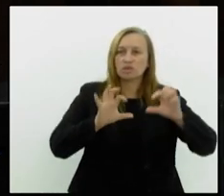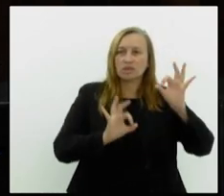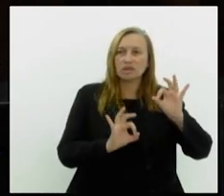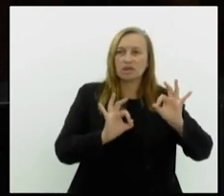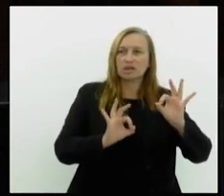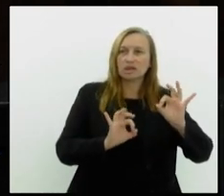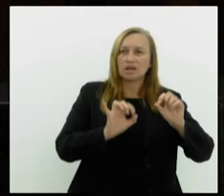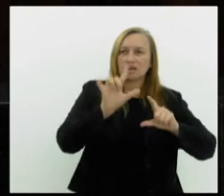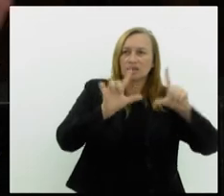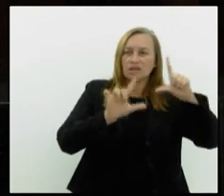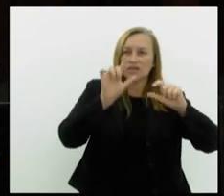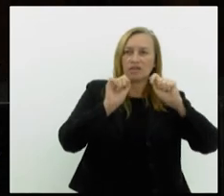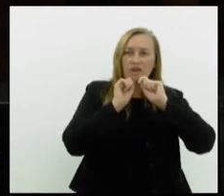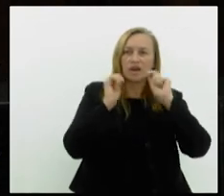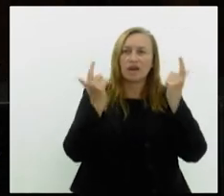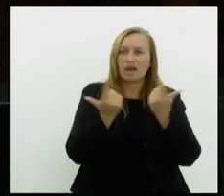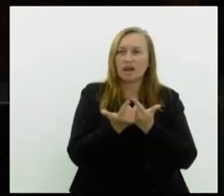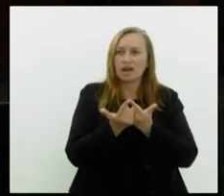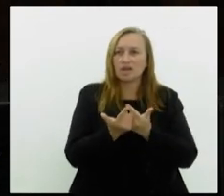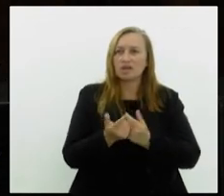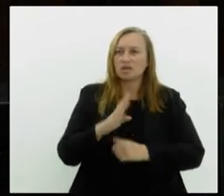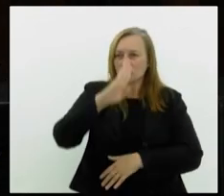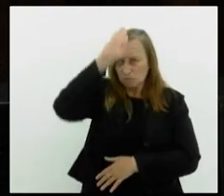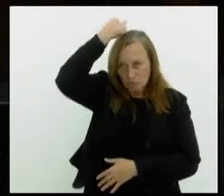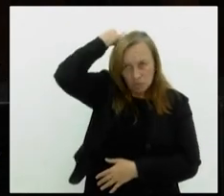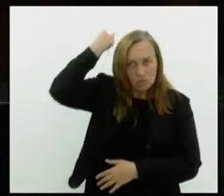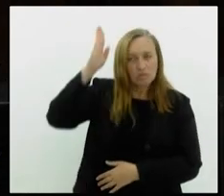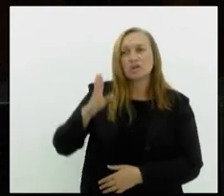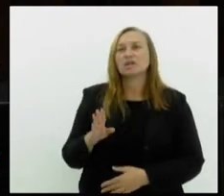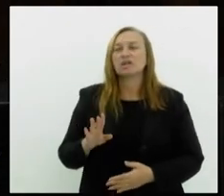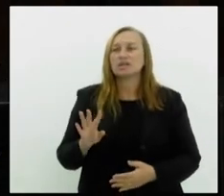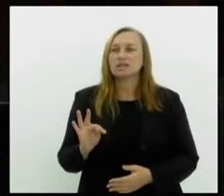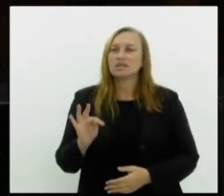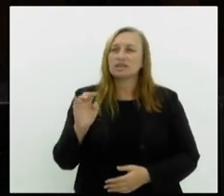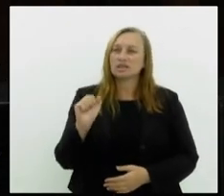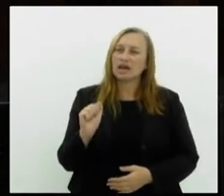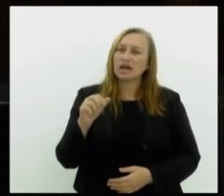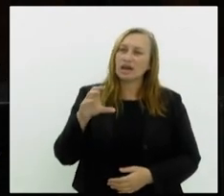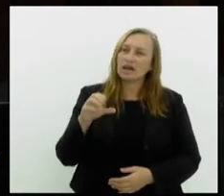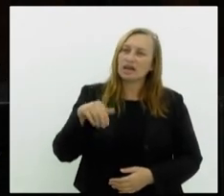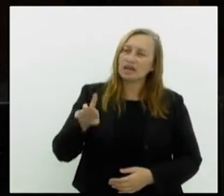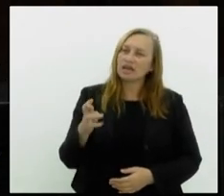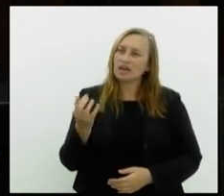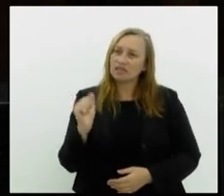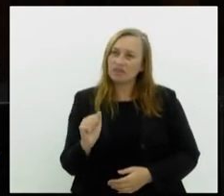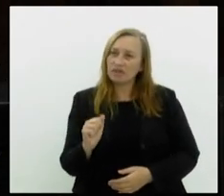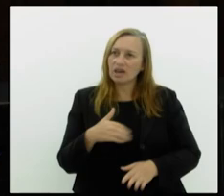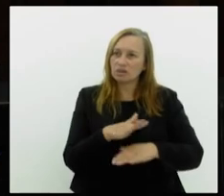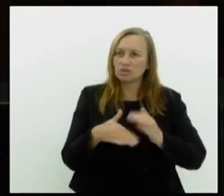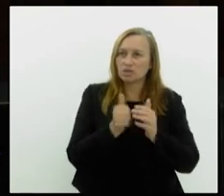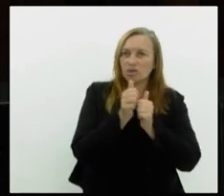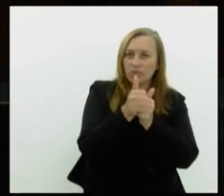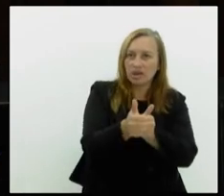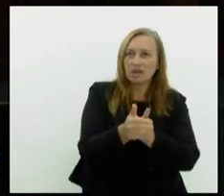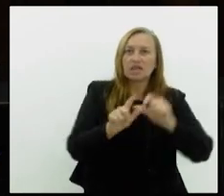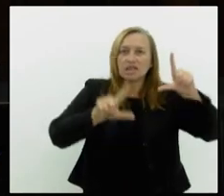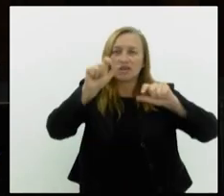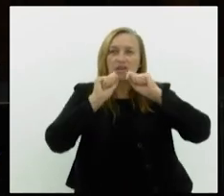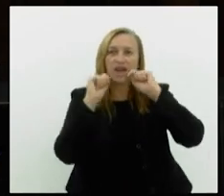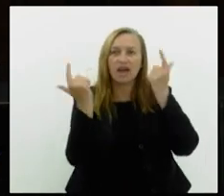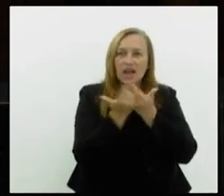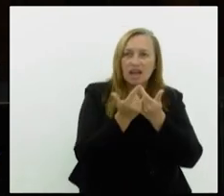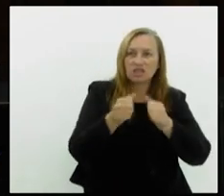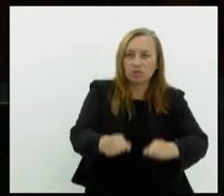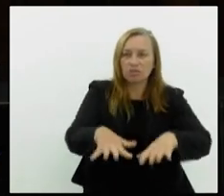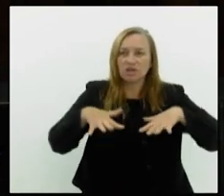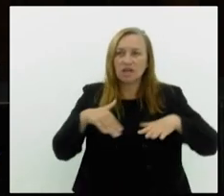Alerge, os bombeiros, taquigrafia, da mesa, a todos aqueles que nos acompanham, TV Alerge aqui, ao plenário,